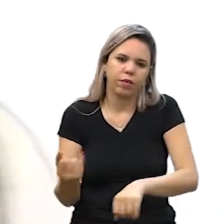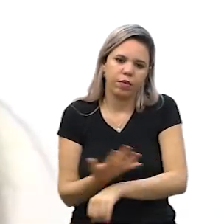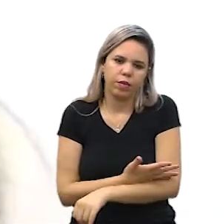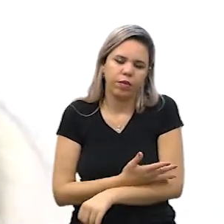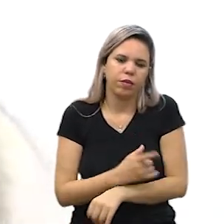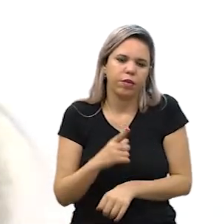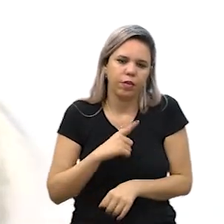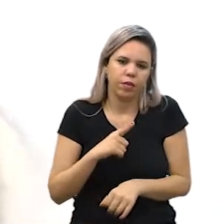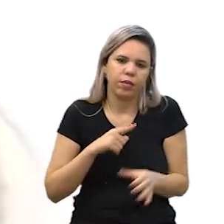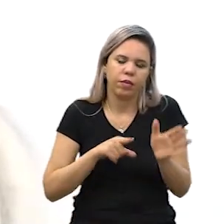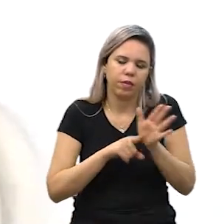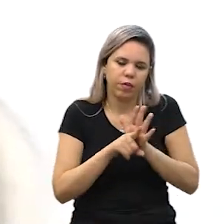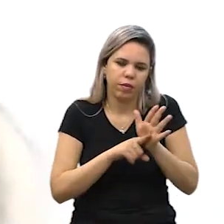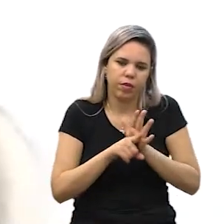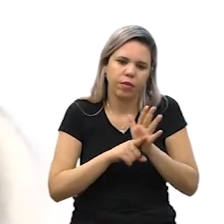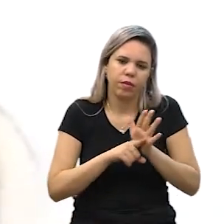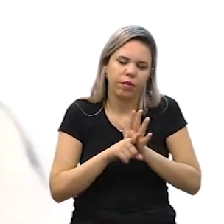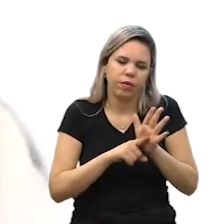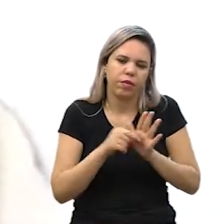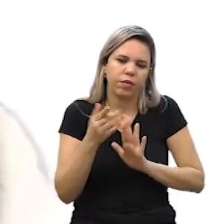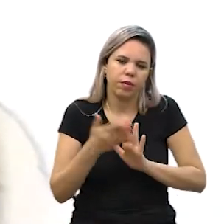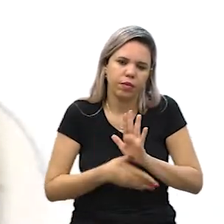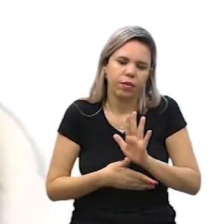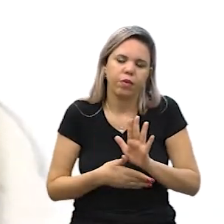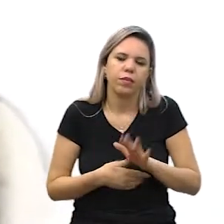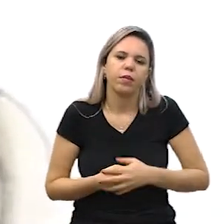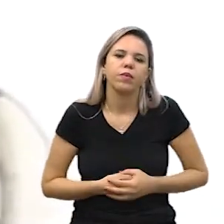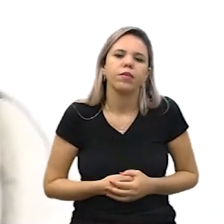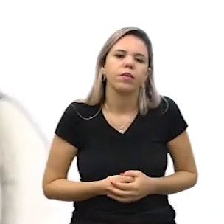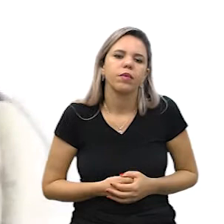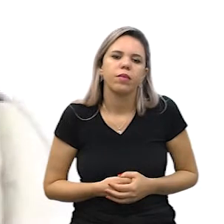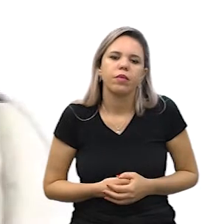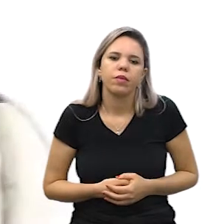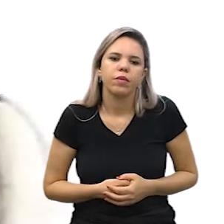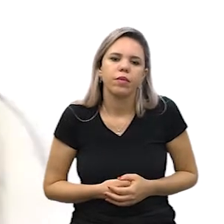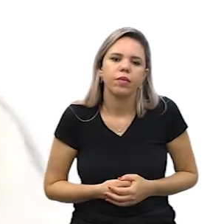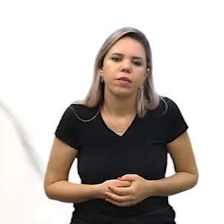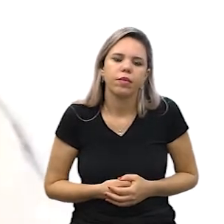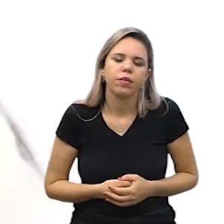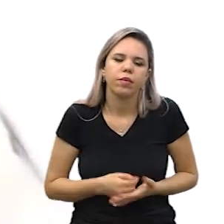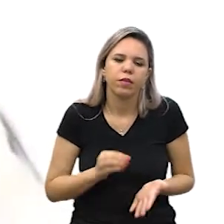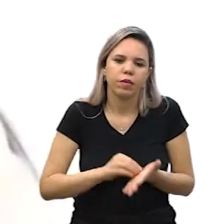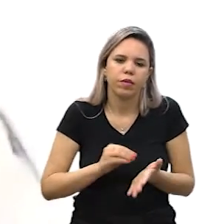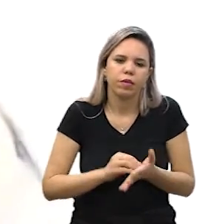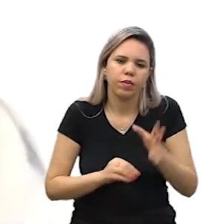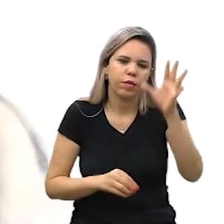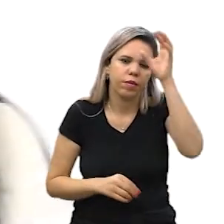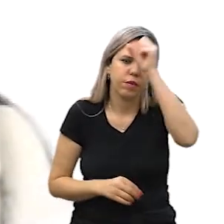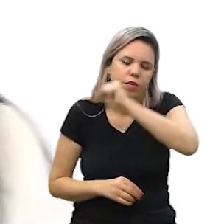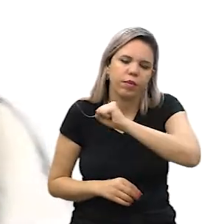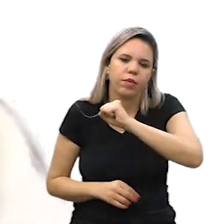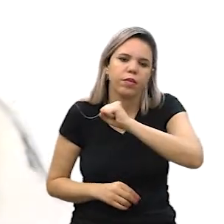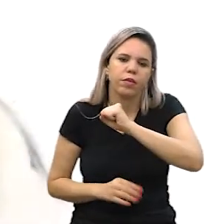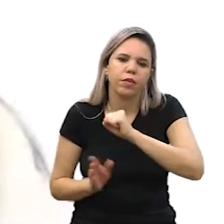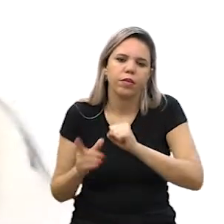nós temos aí estatisticamente alguns índices de déficit de aprendizagem que já tinham um olhar no